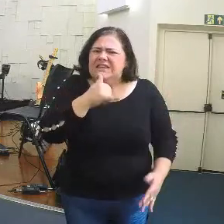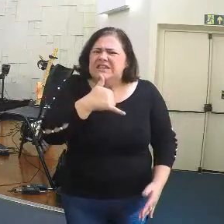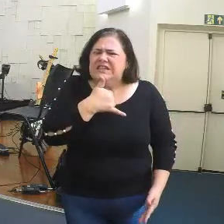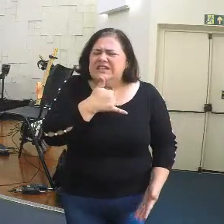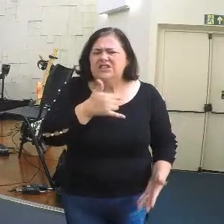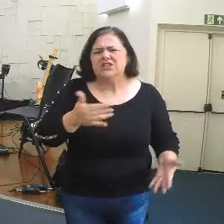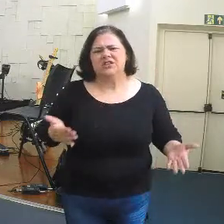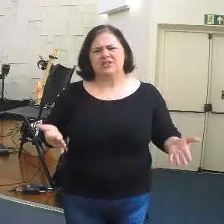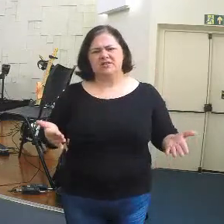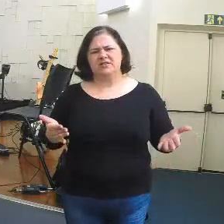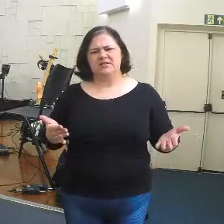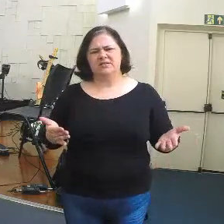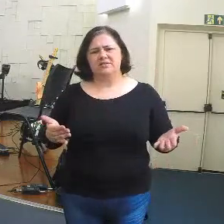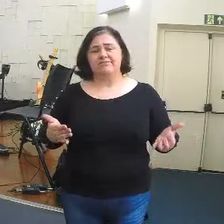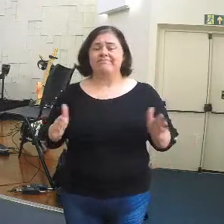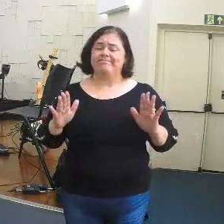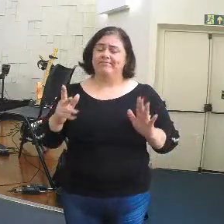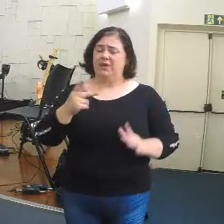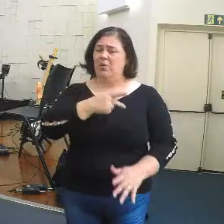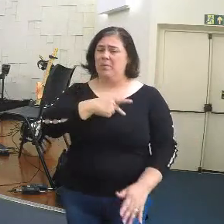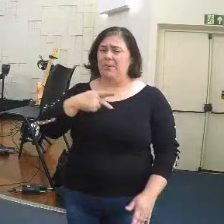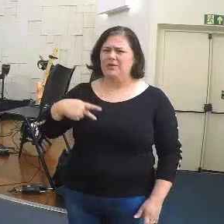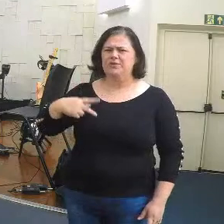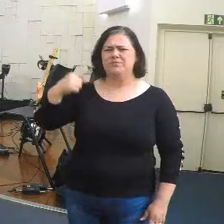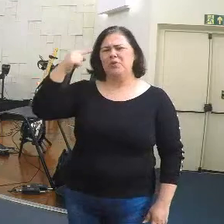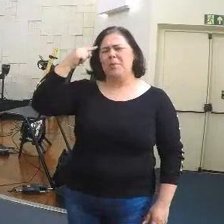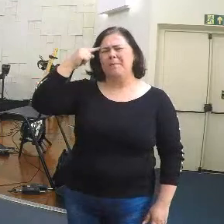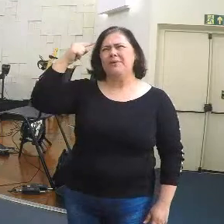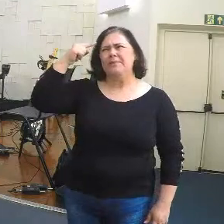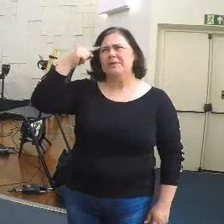não morrer de qualquer forma, morrer a morte de cruz.